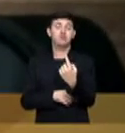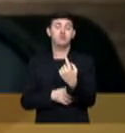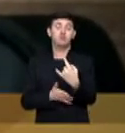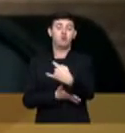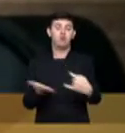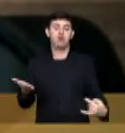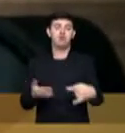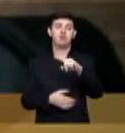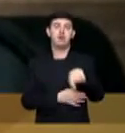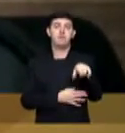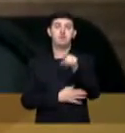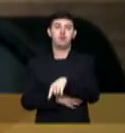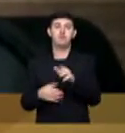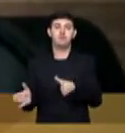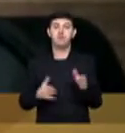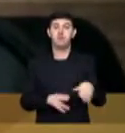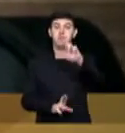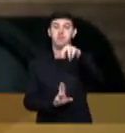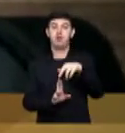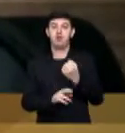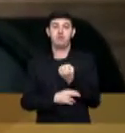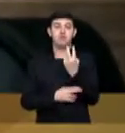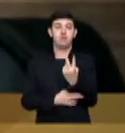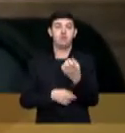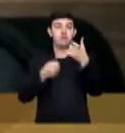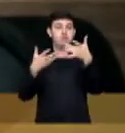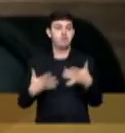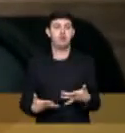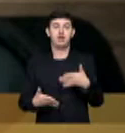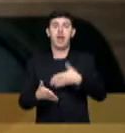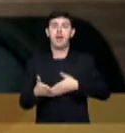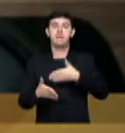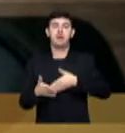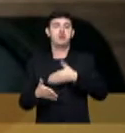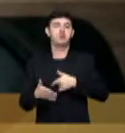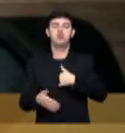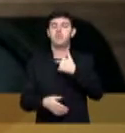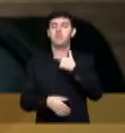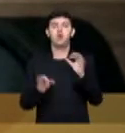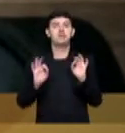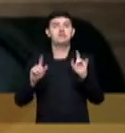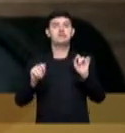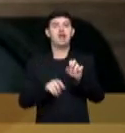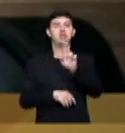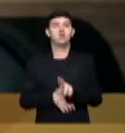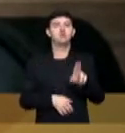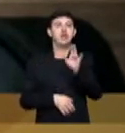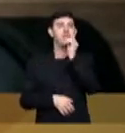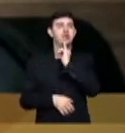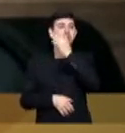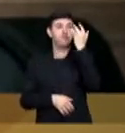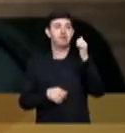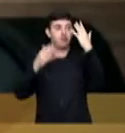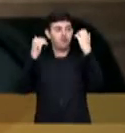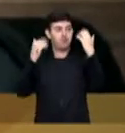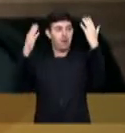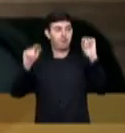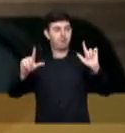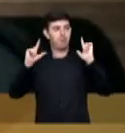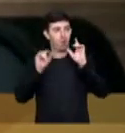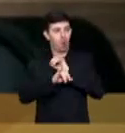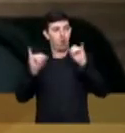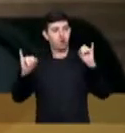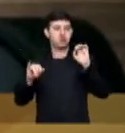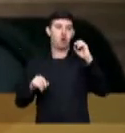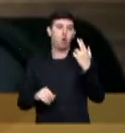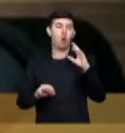O parágrafo 2º prevê que fica impedida a utilização de celebridades ou personagens infantis